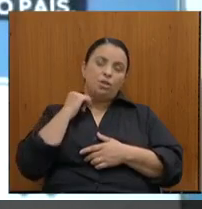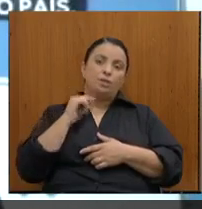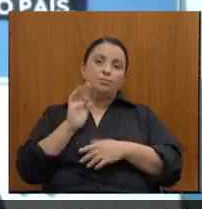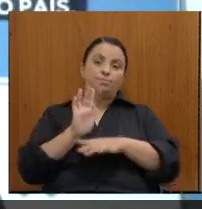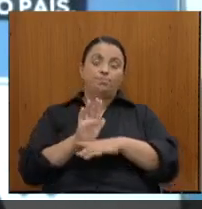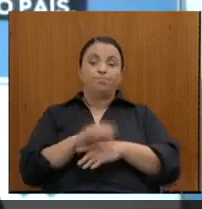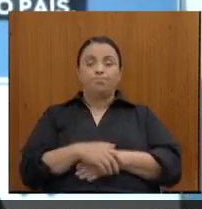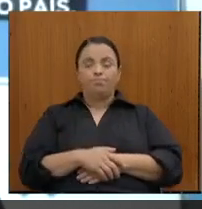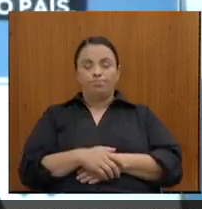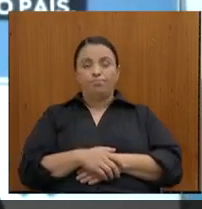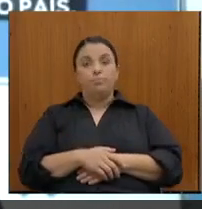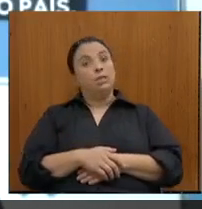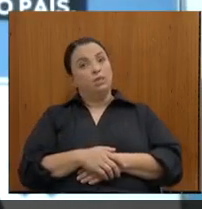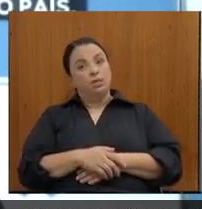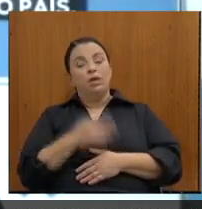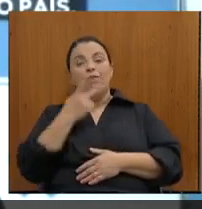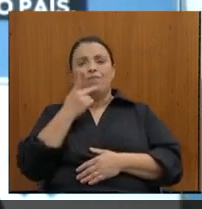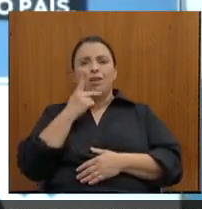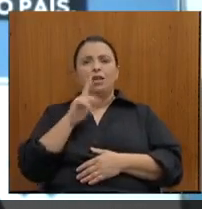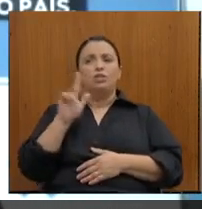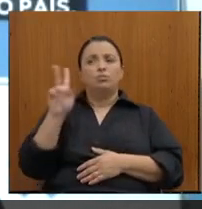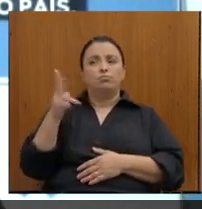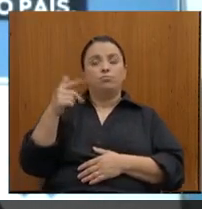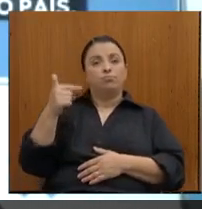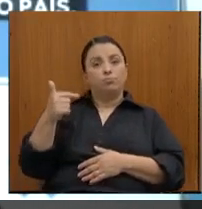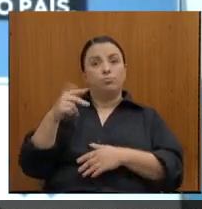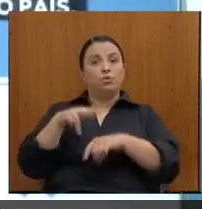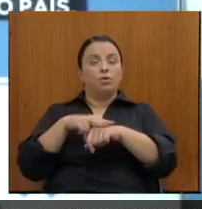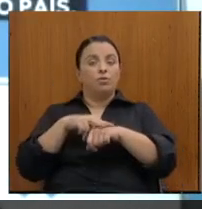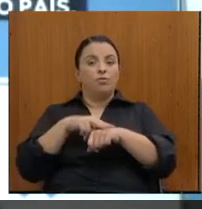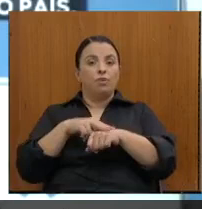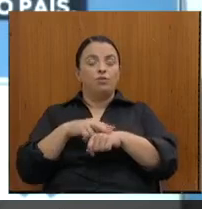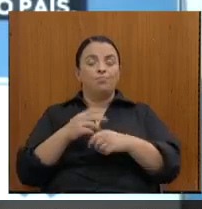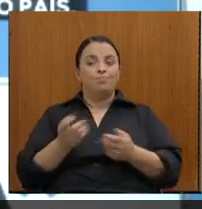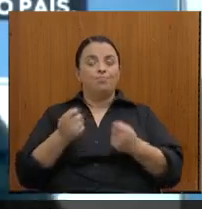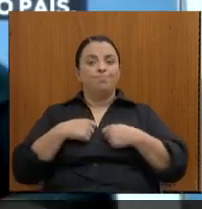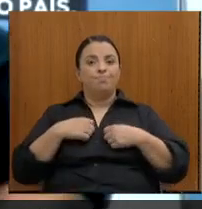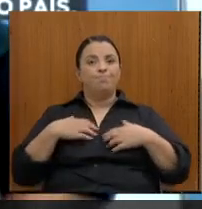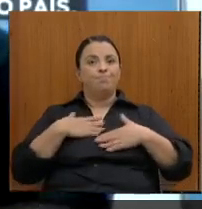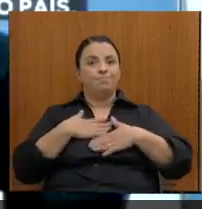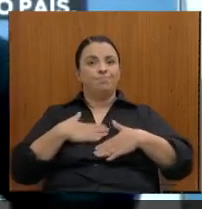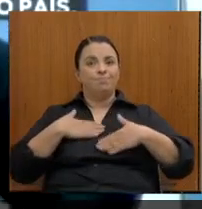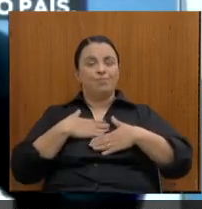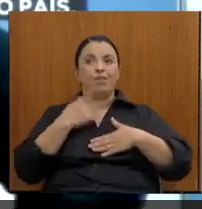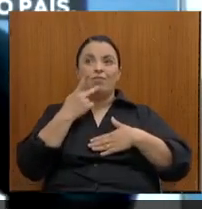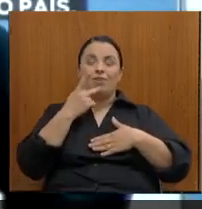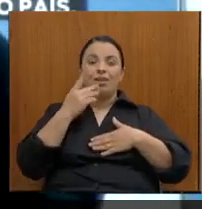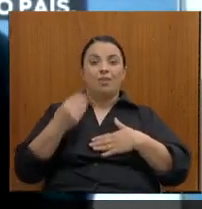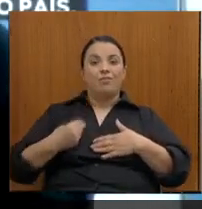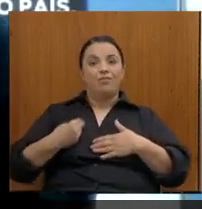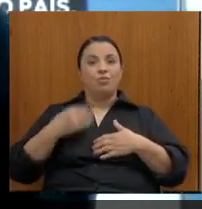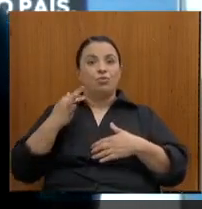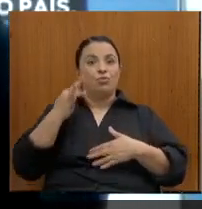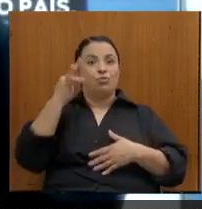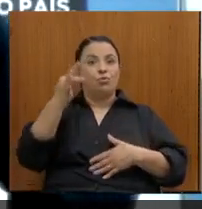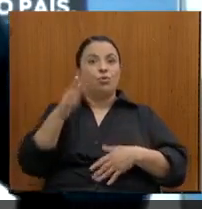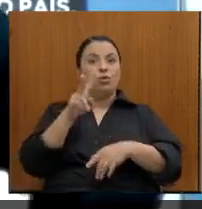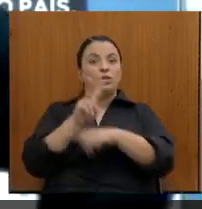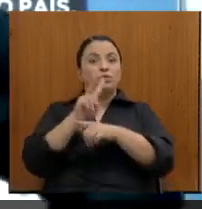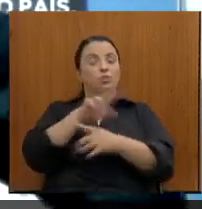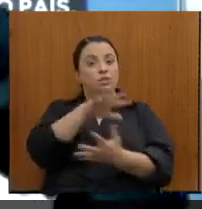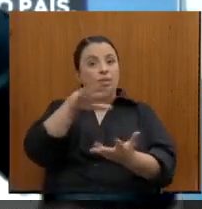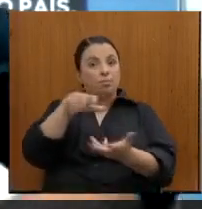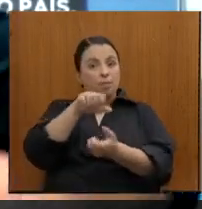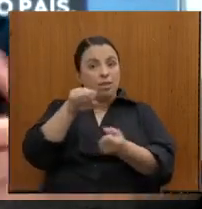falar de hidrogênio verde de como a satisfação enorme falar da vida do futuro da sustentabilidade